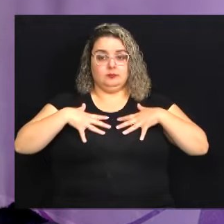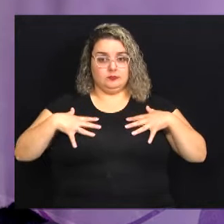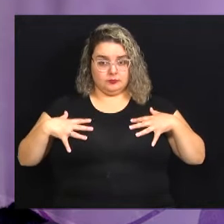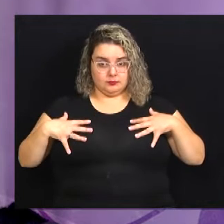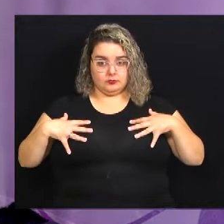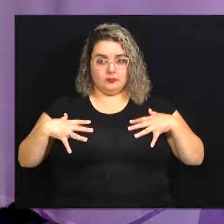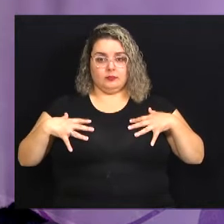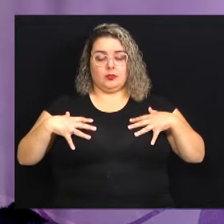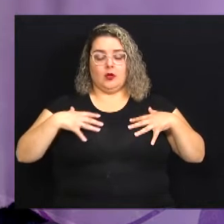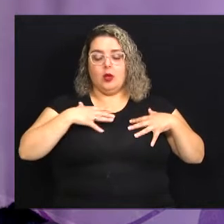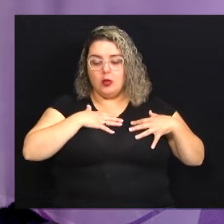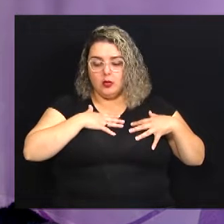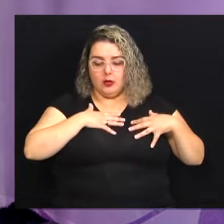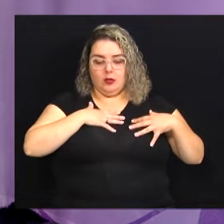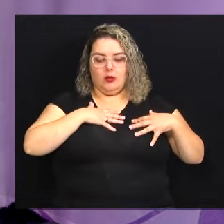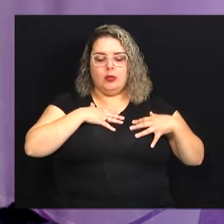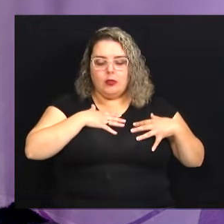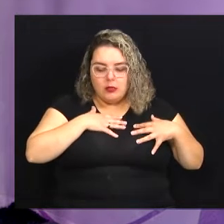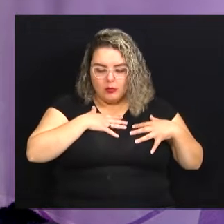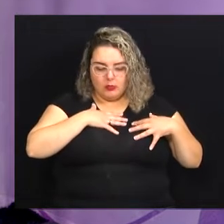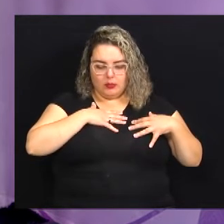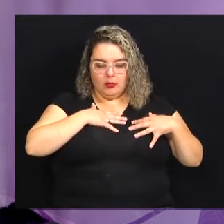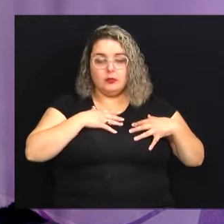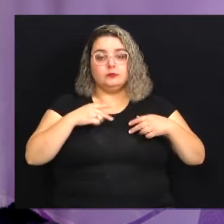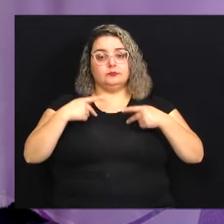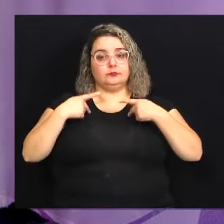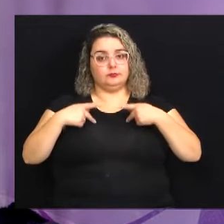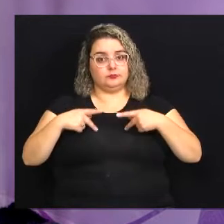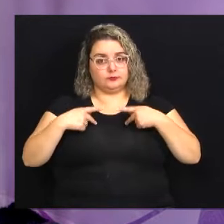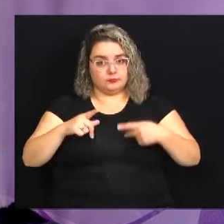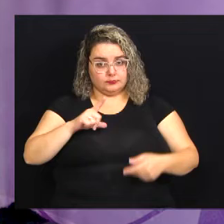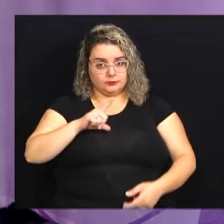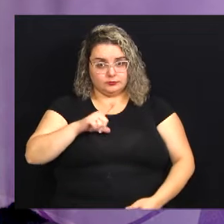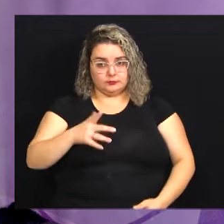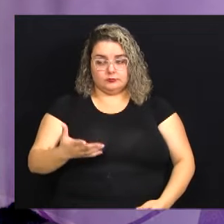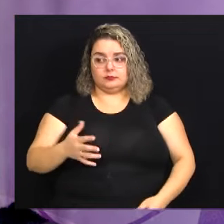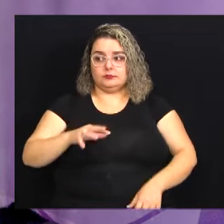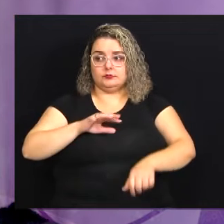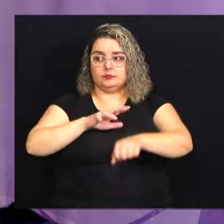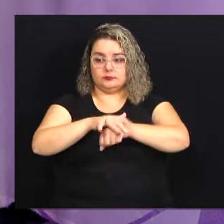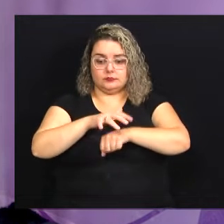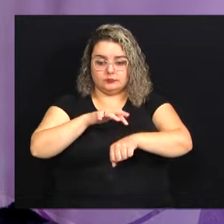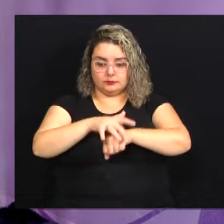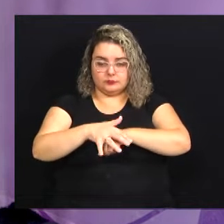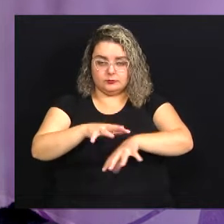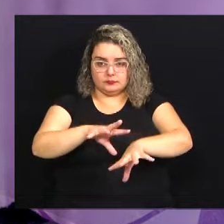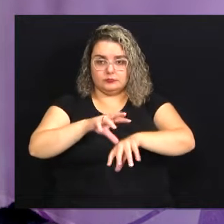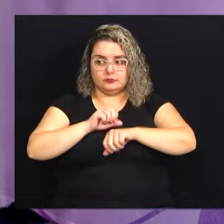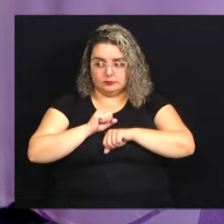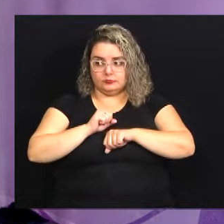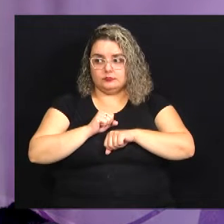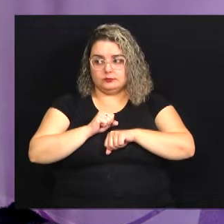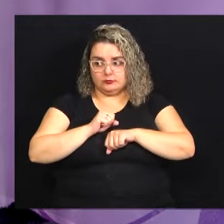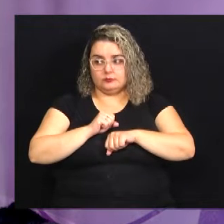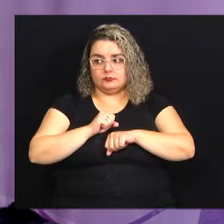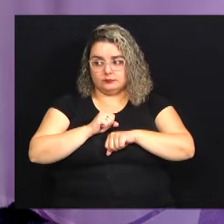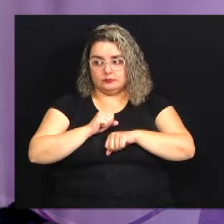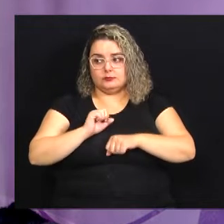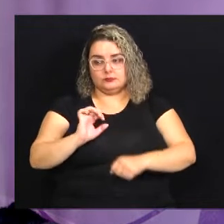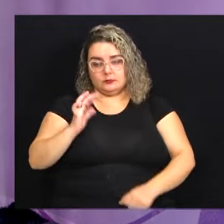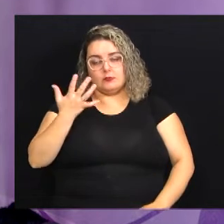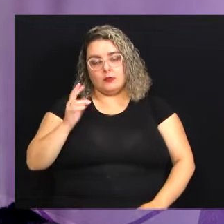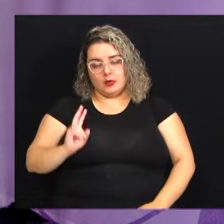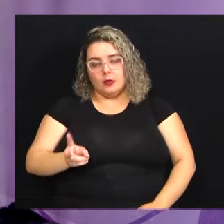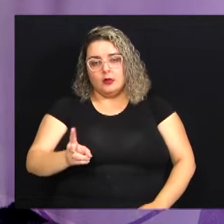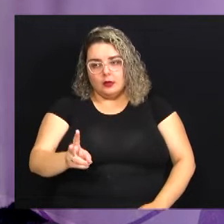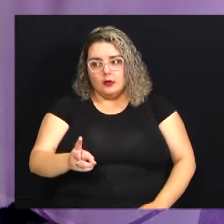pulmão, engasgos, ele acaba tendo pneumonia também. Então, infecções são doenças